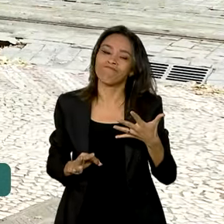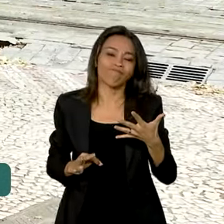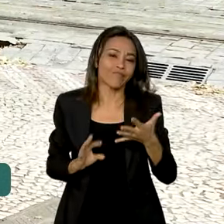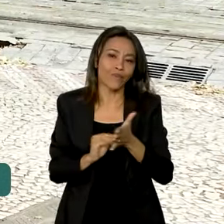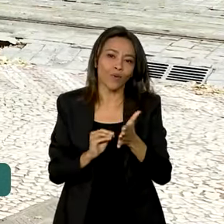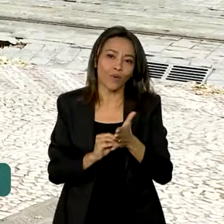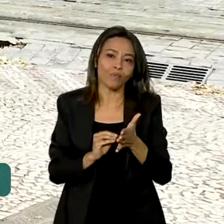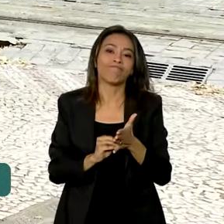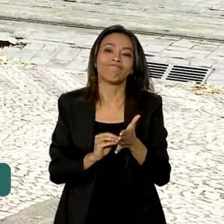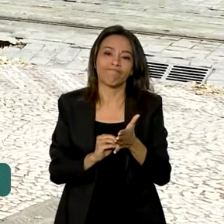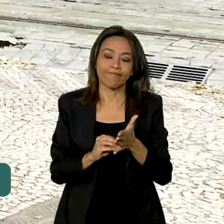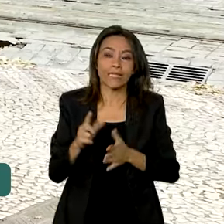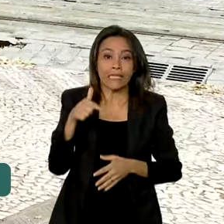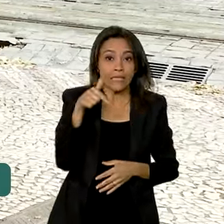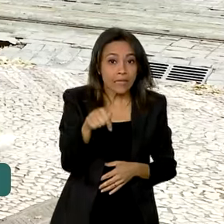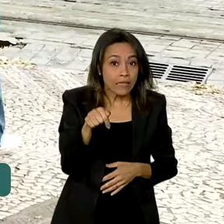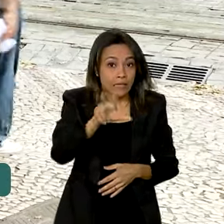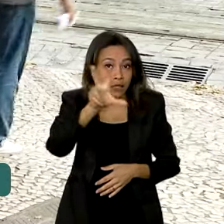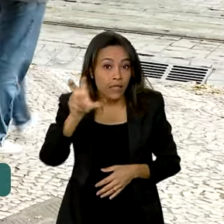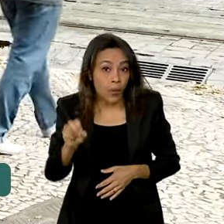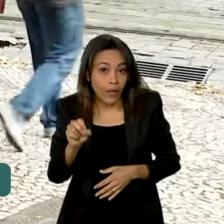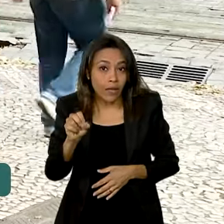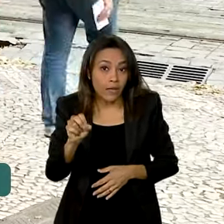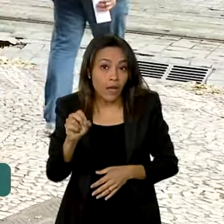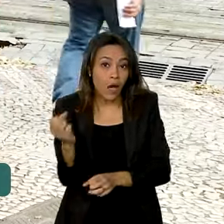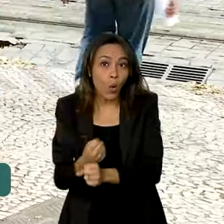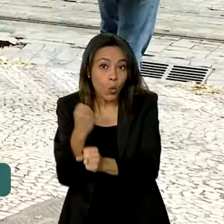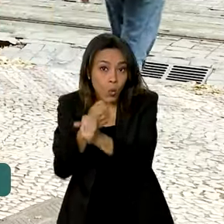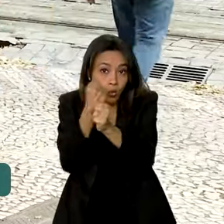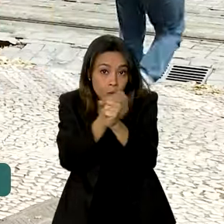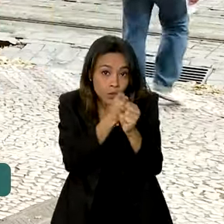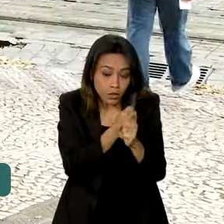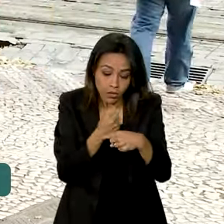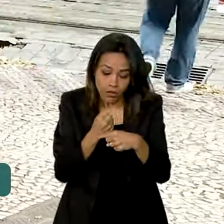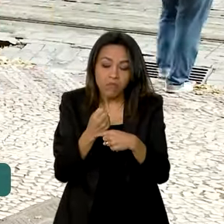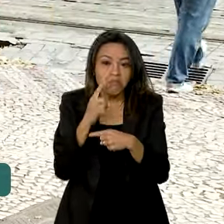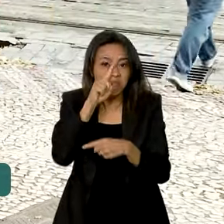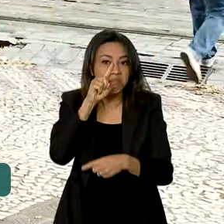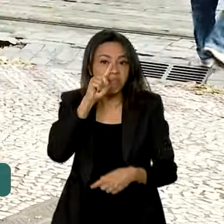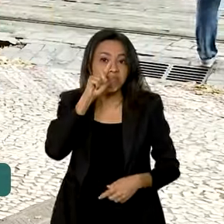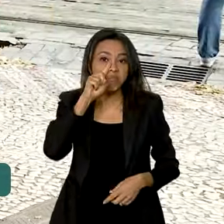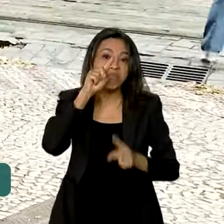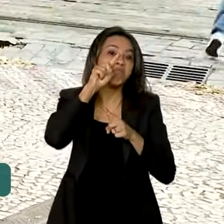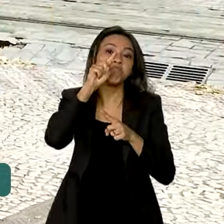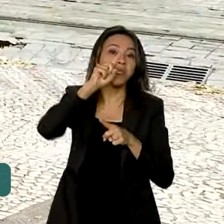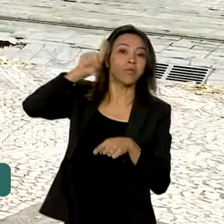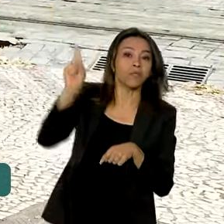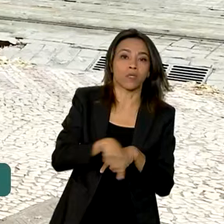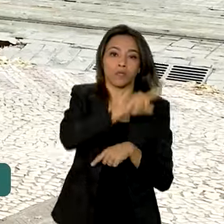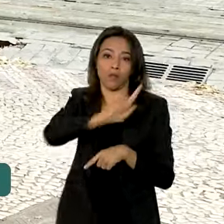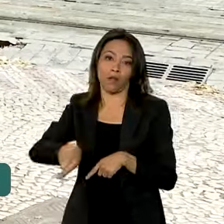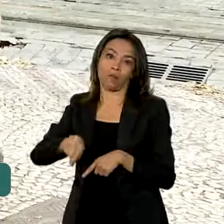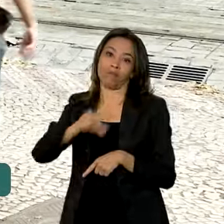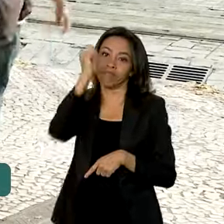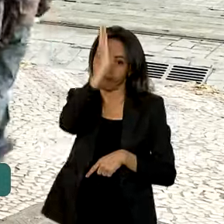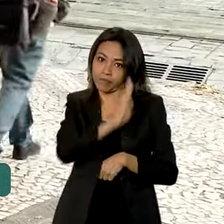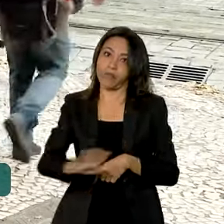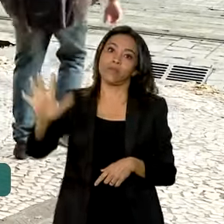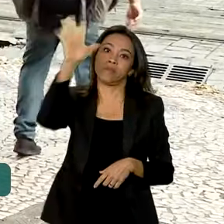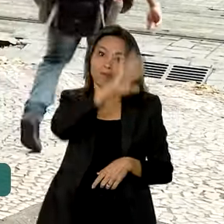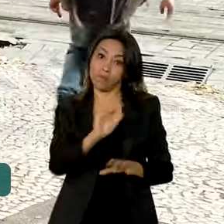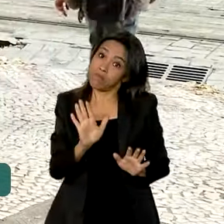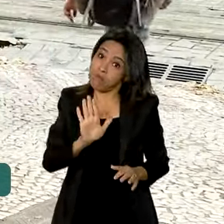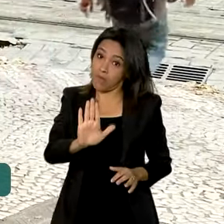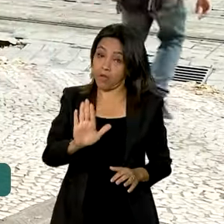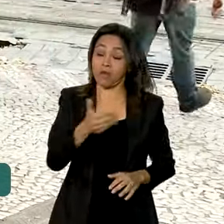isso, cerca de 750 obras, como você falou, Vanessa, correm o risco de serem canceladas em todo o país. Mas o